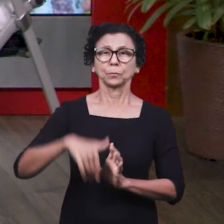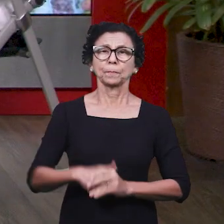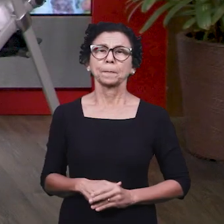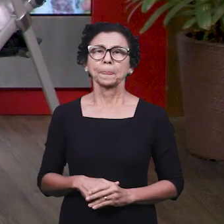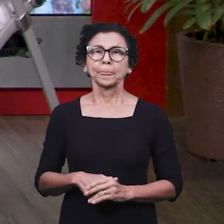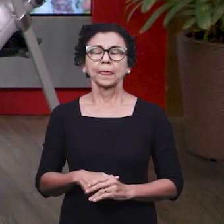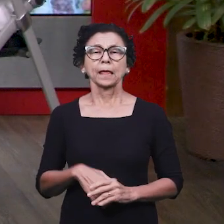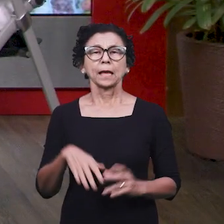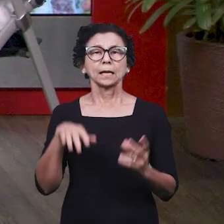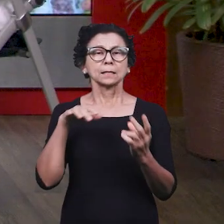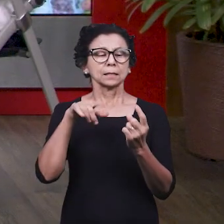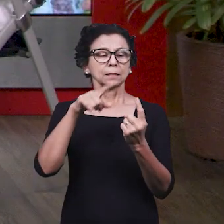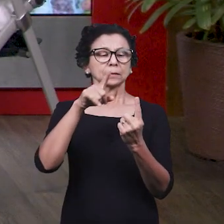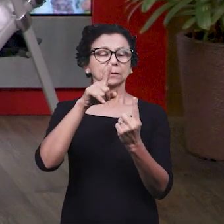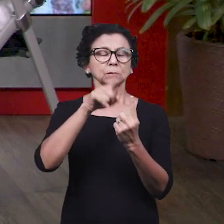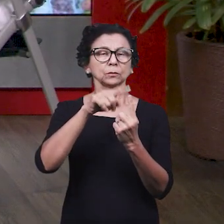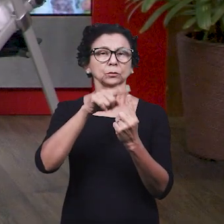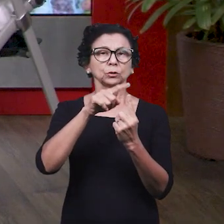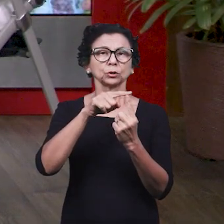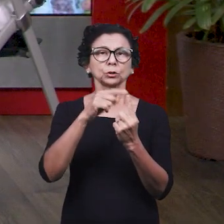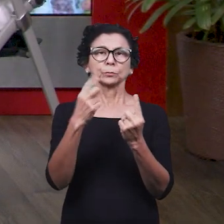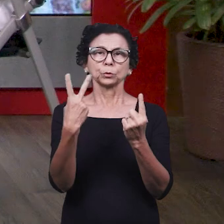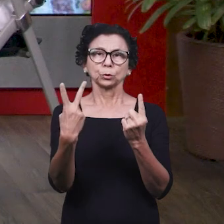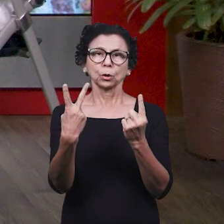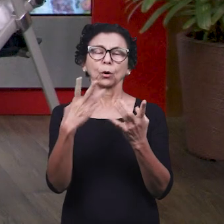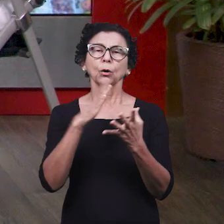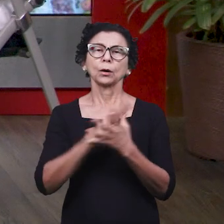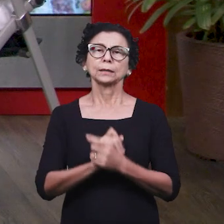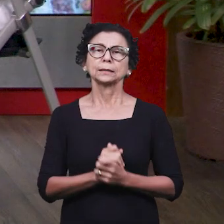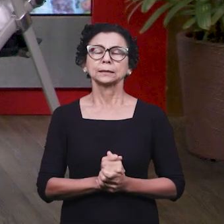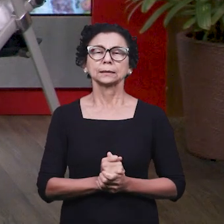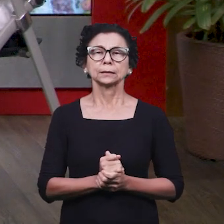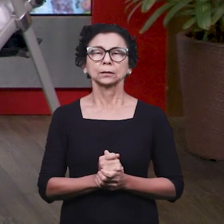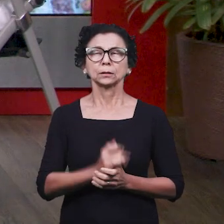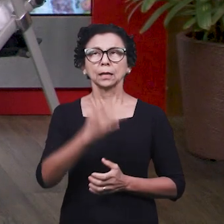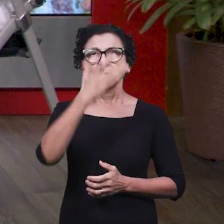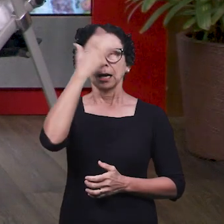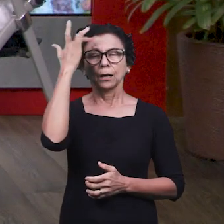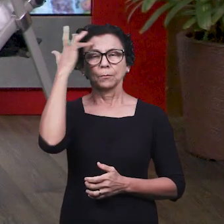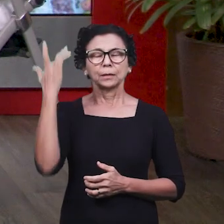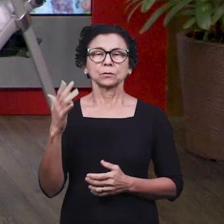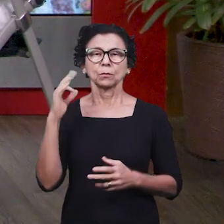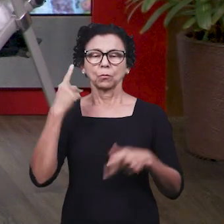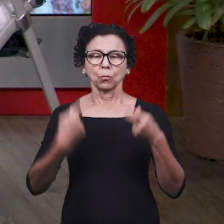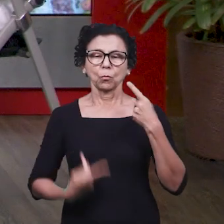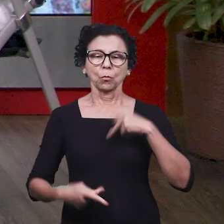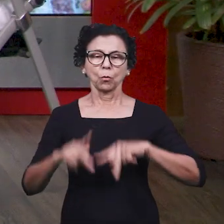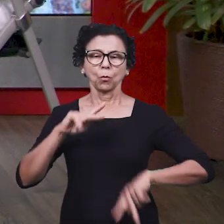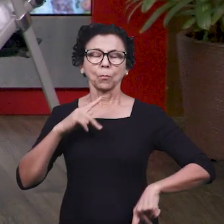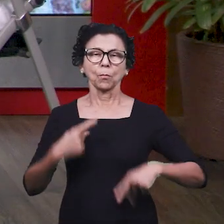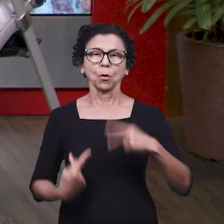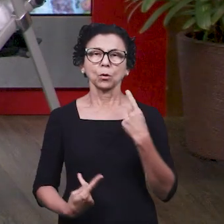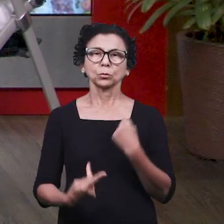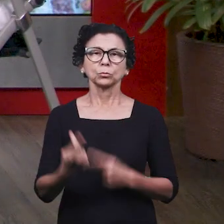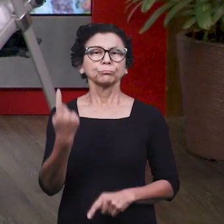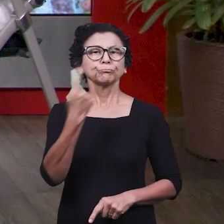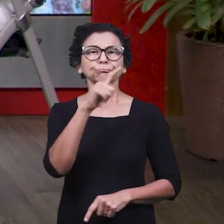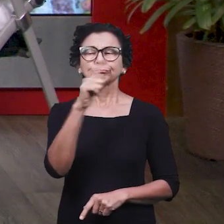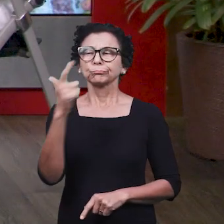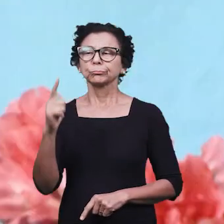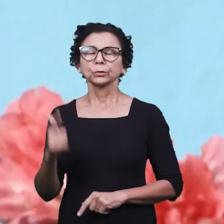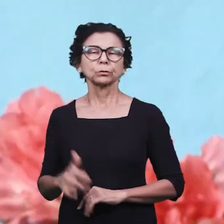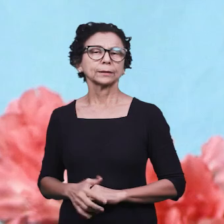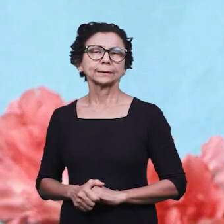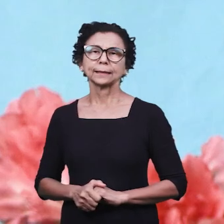comum. Ocorre quando os portadores eles não conseguem produzir a insulina ou não atuam